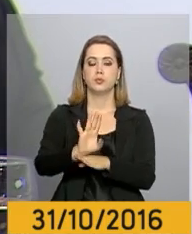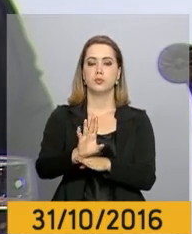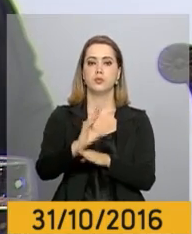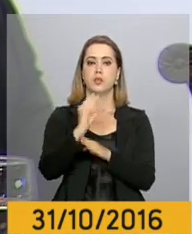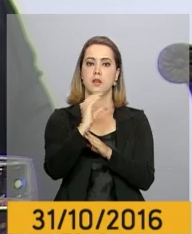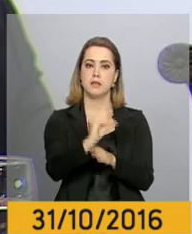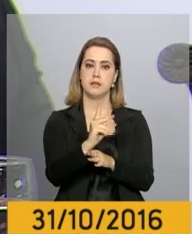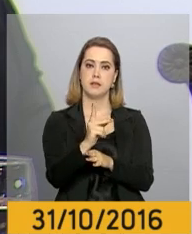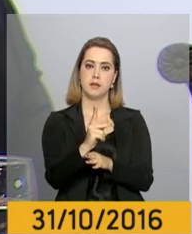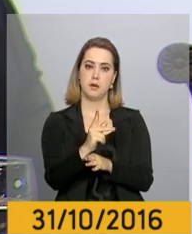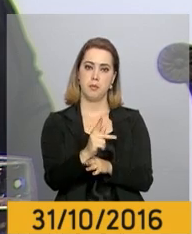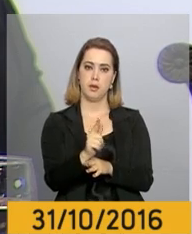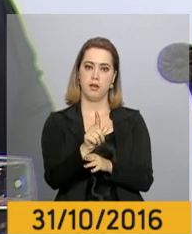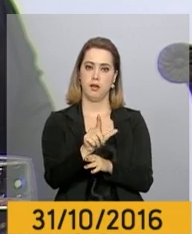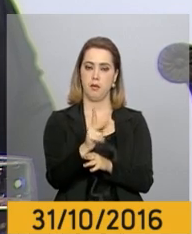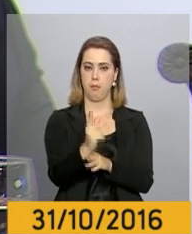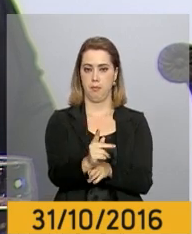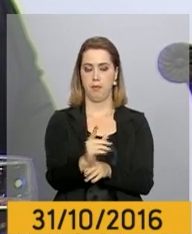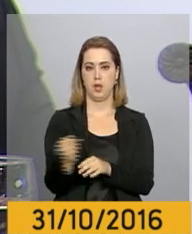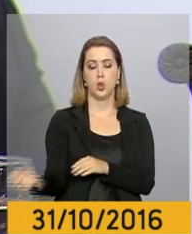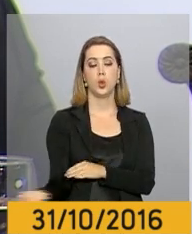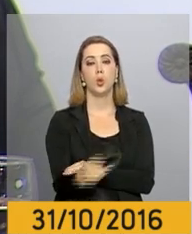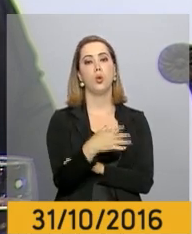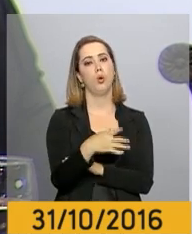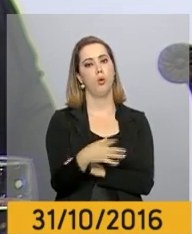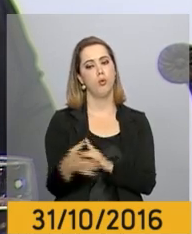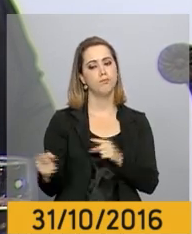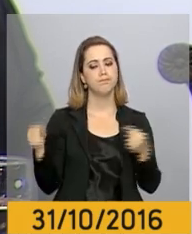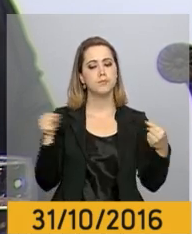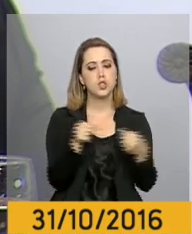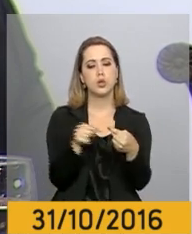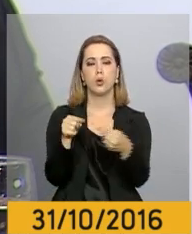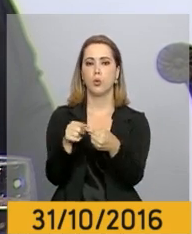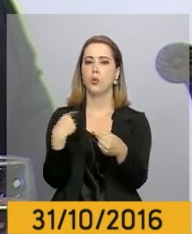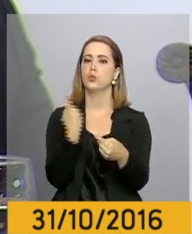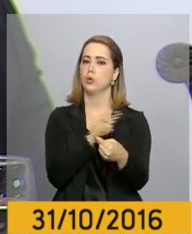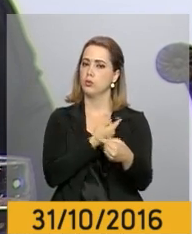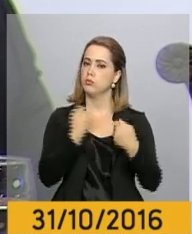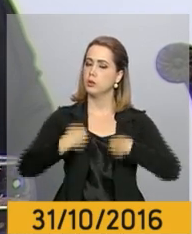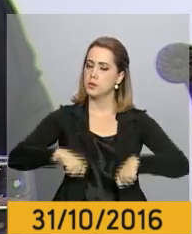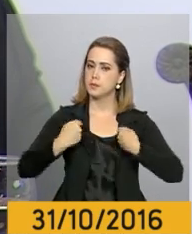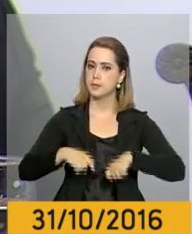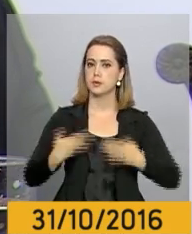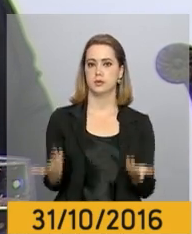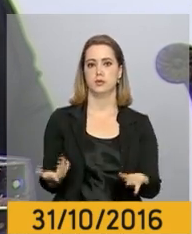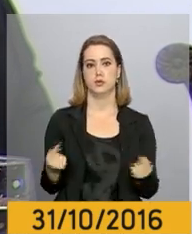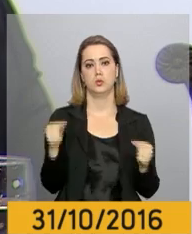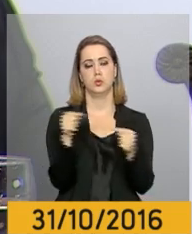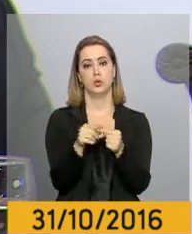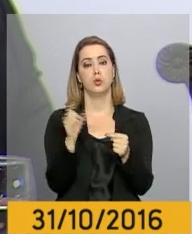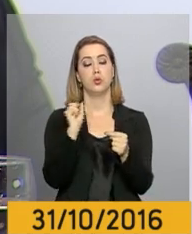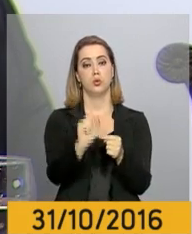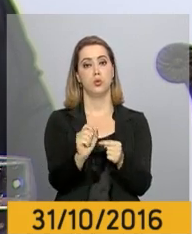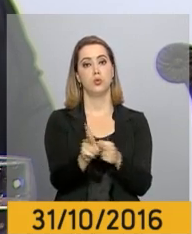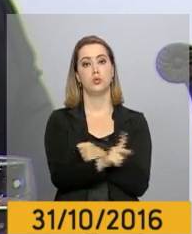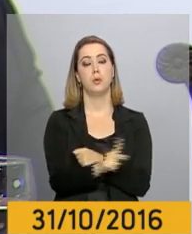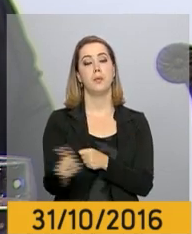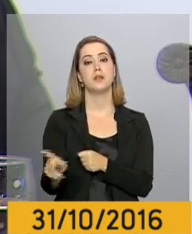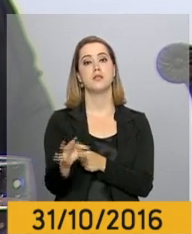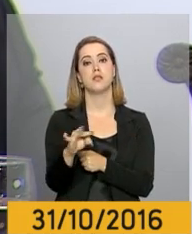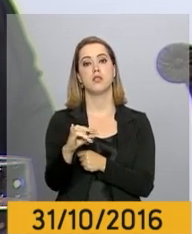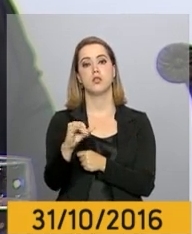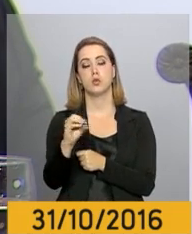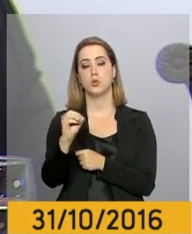cplp moderna e afinada com nossas reais necessidades eh Como fizeram o presidente Timor